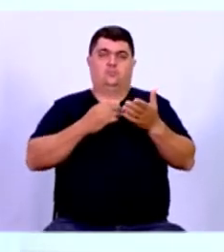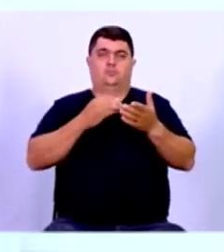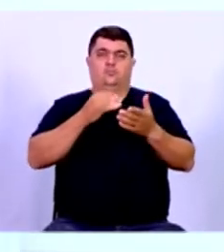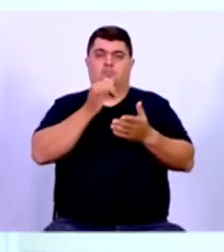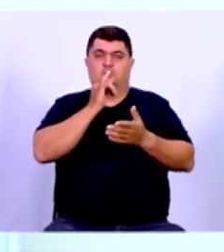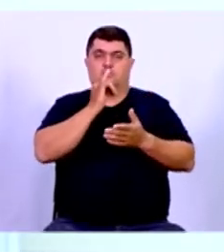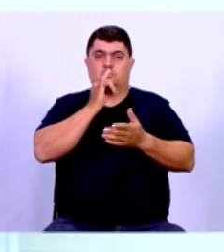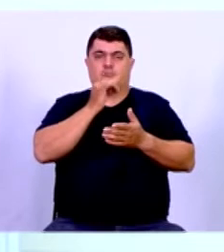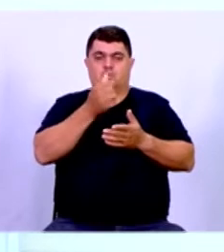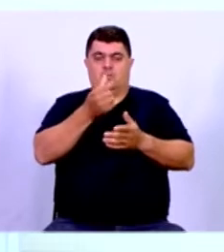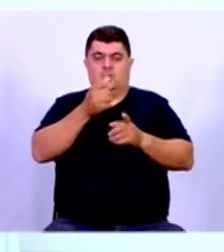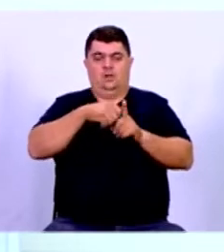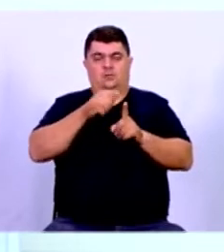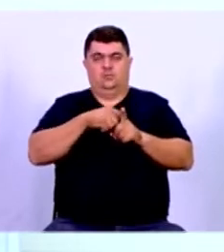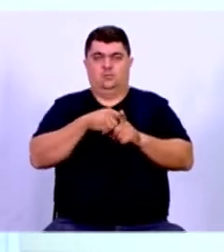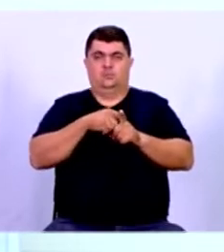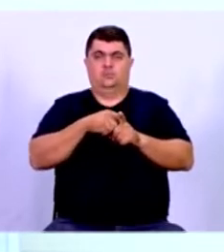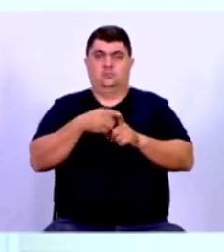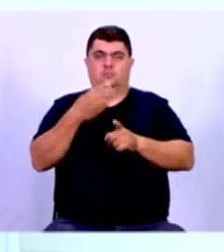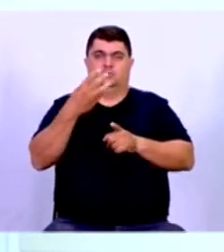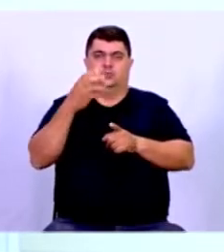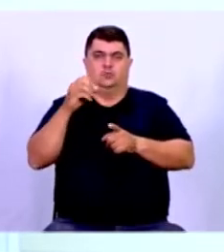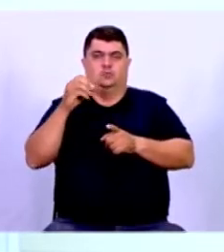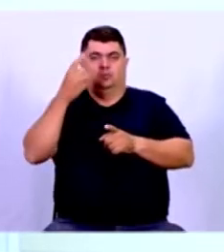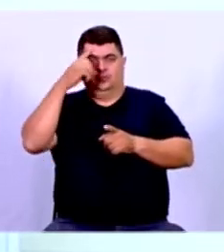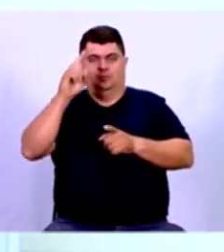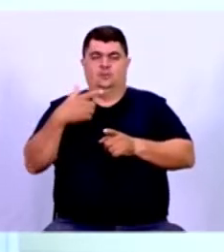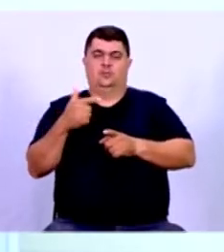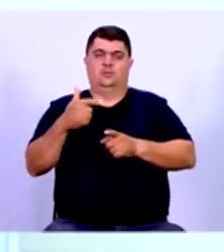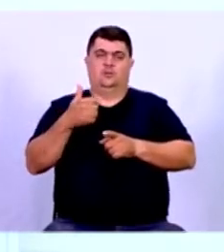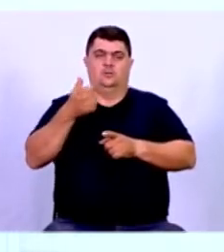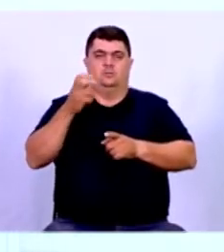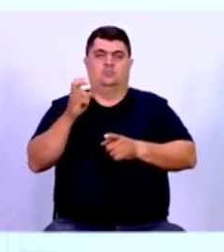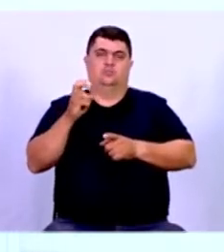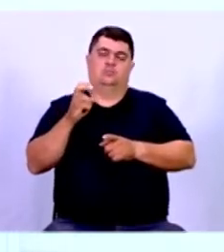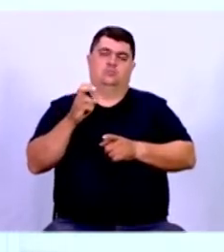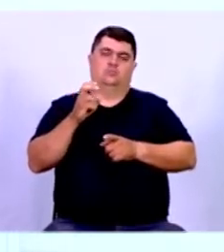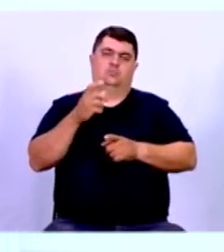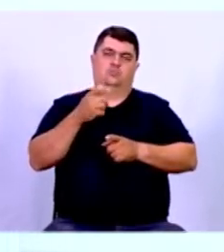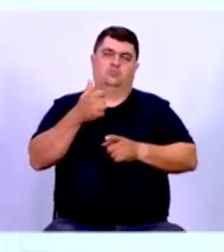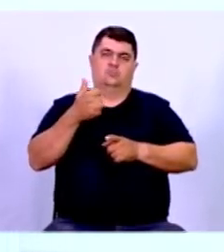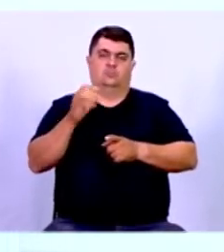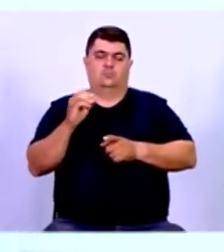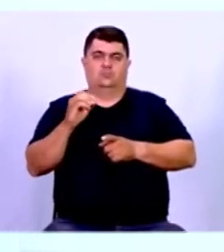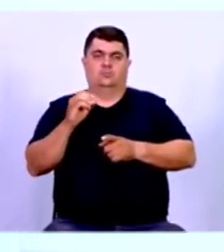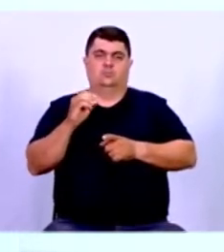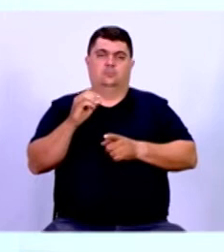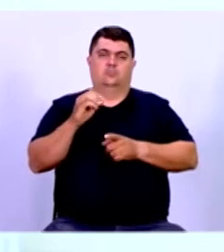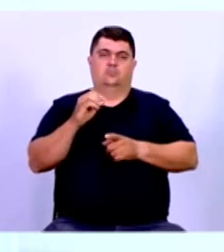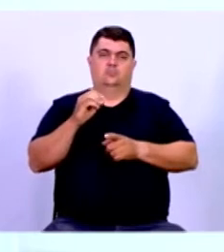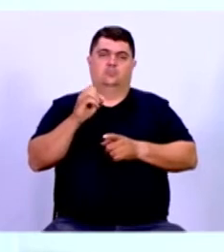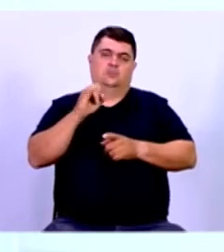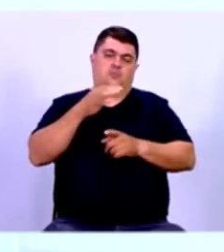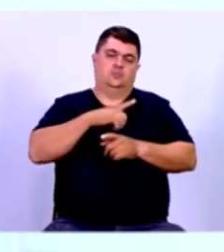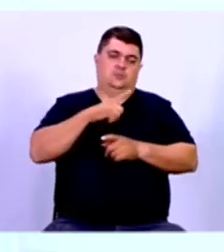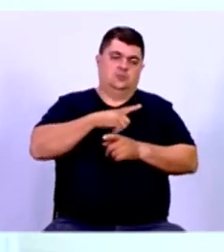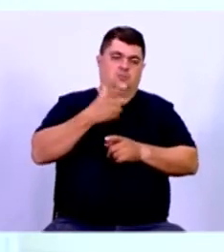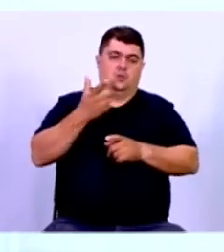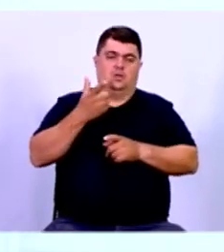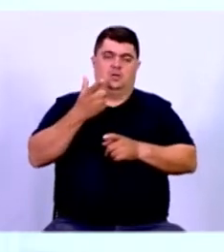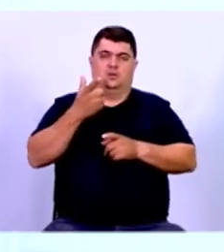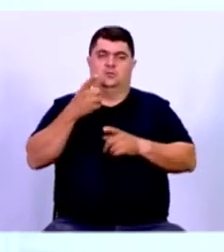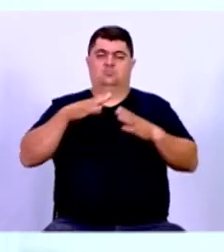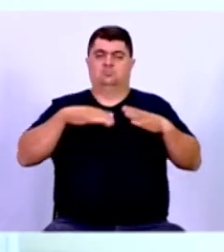tem um estágio de 6 meses, ele não vai tirar 30 dias de férias. Ele vai tirar ao final, ou se houver um recesso